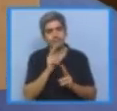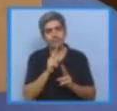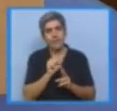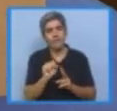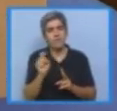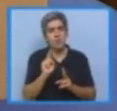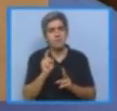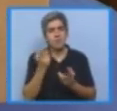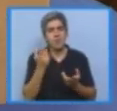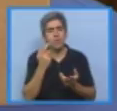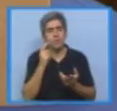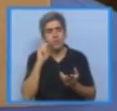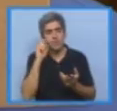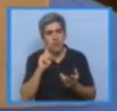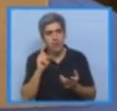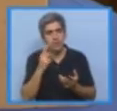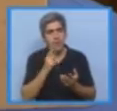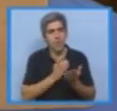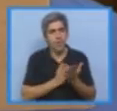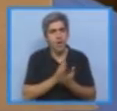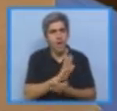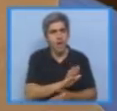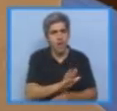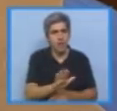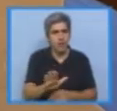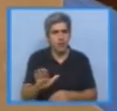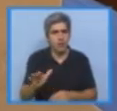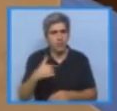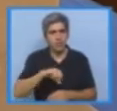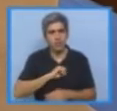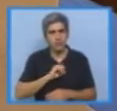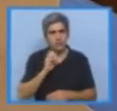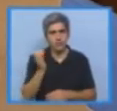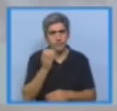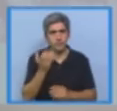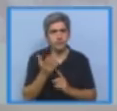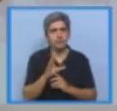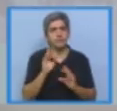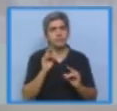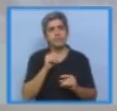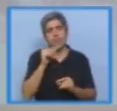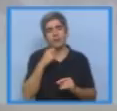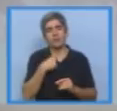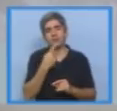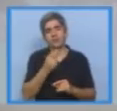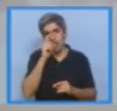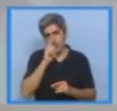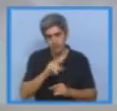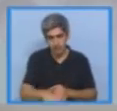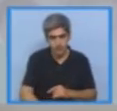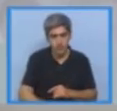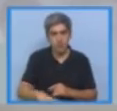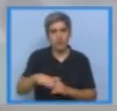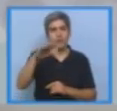que continuam presentes na nossa cultura, não é? Eu costumo dizer, a brincar, que me lembro desde criança, não